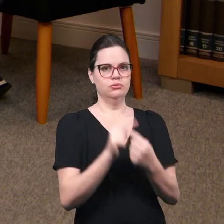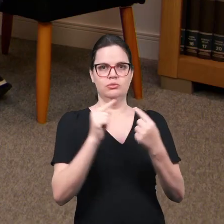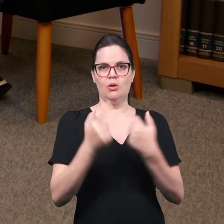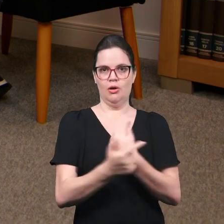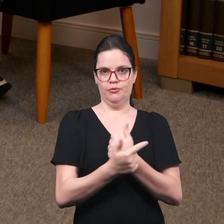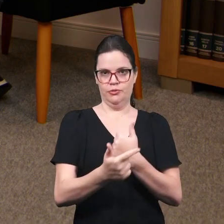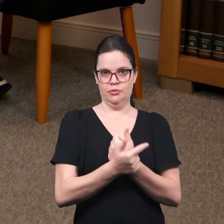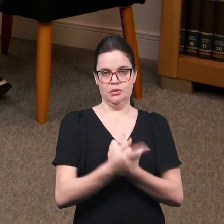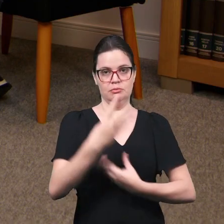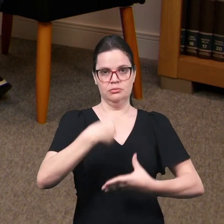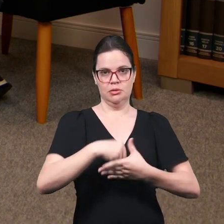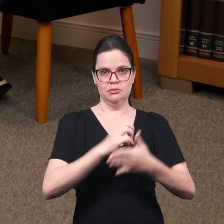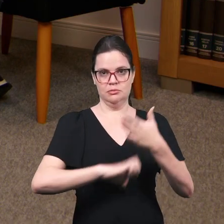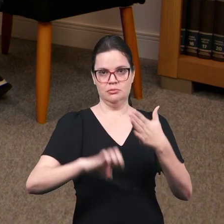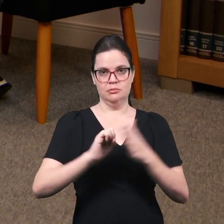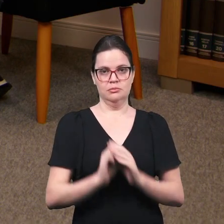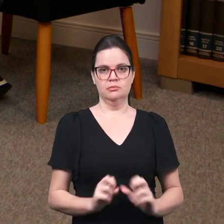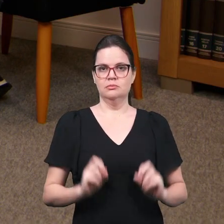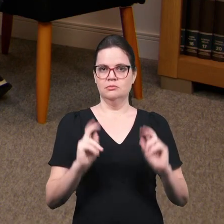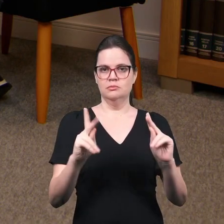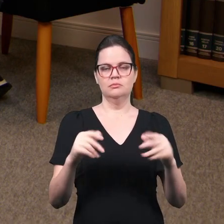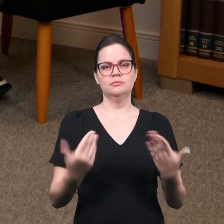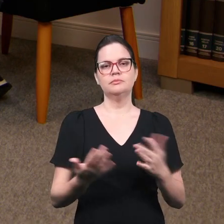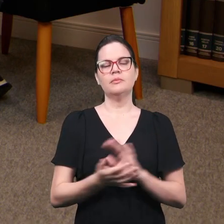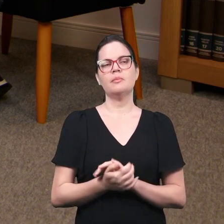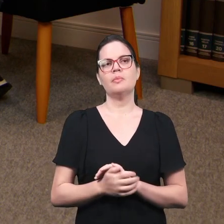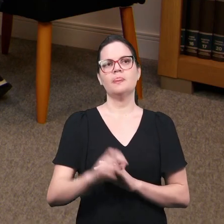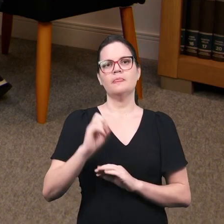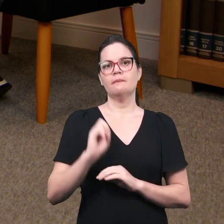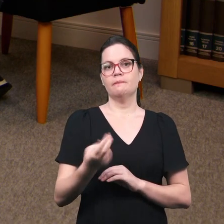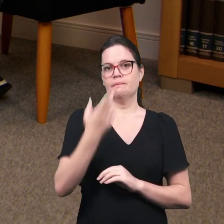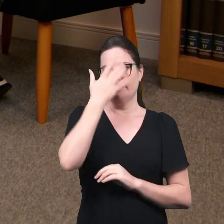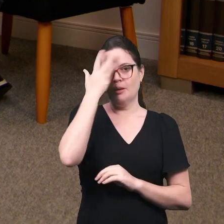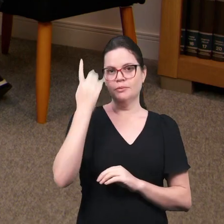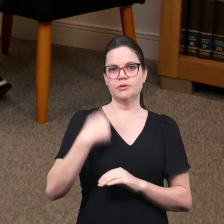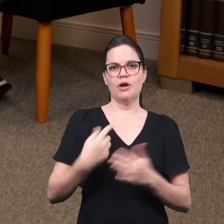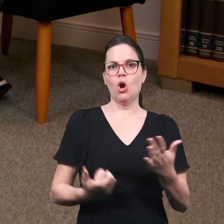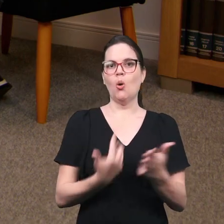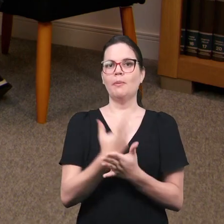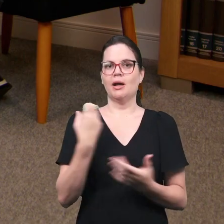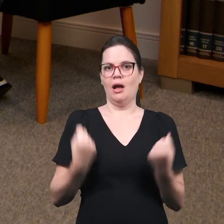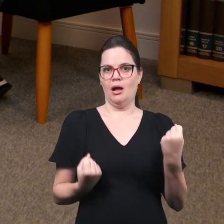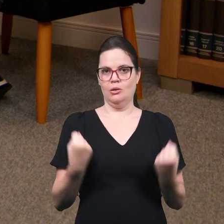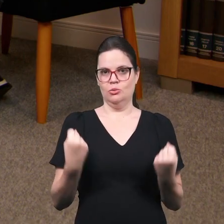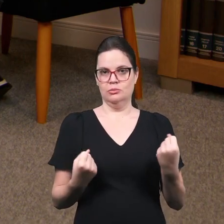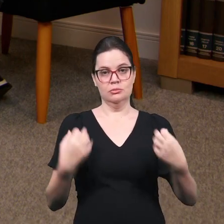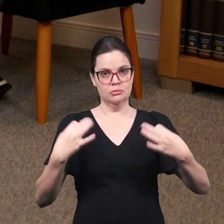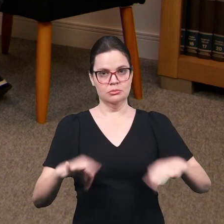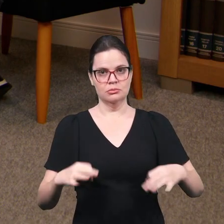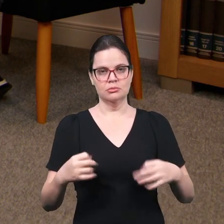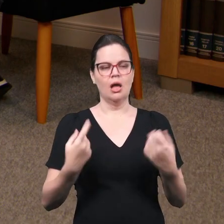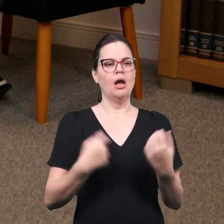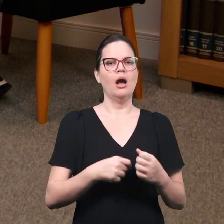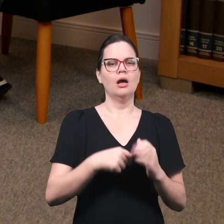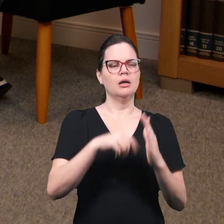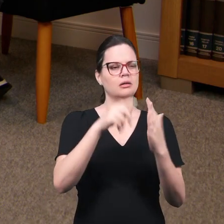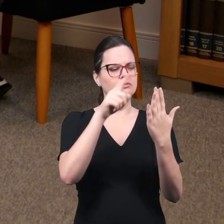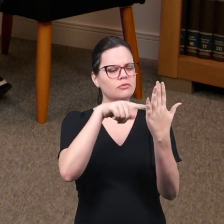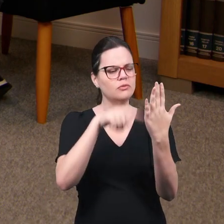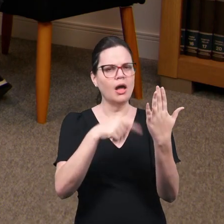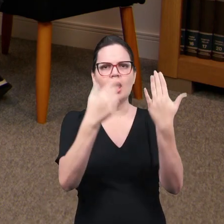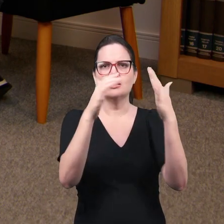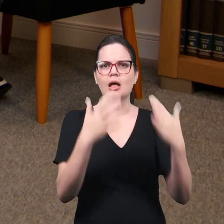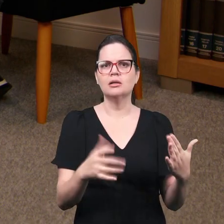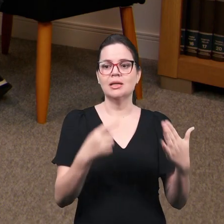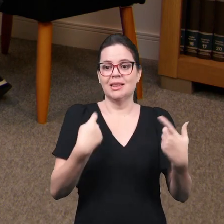bem. Ou a pessoa vai comprar um automóvel, ela está procurando para suprir a